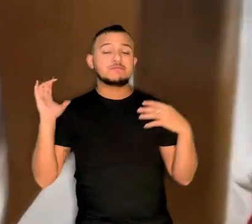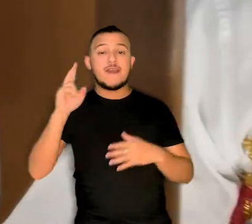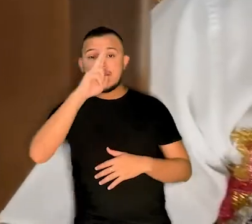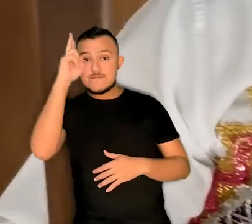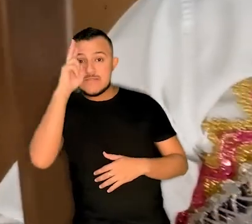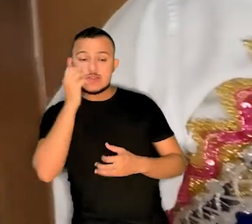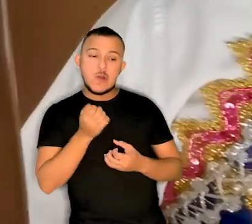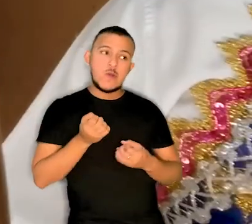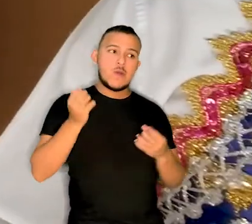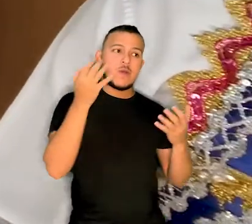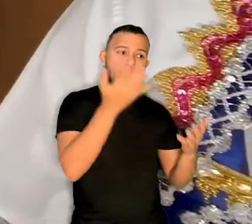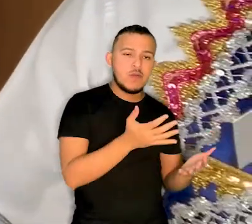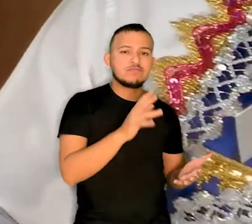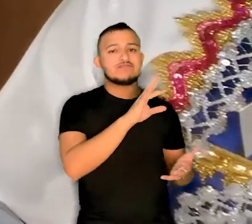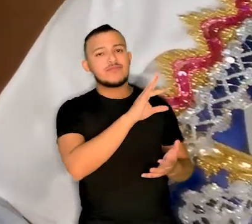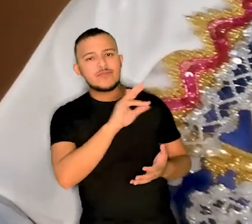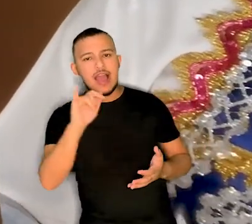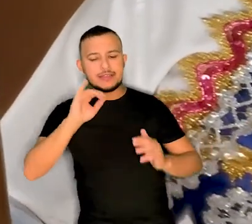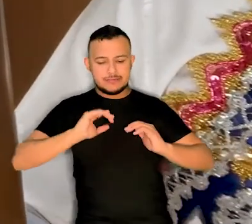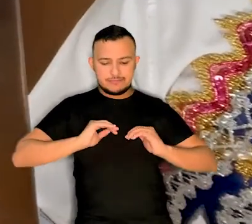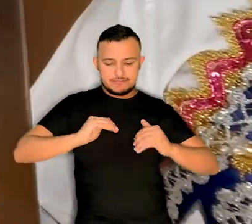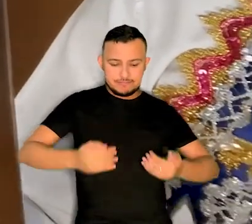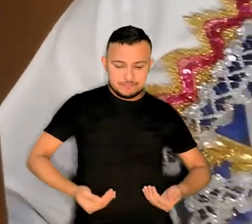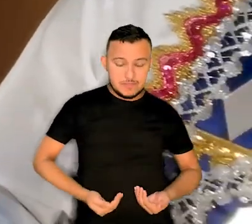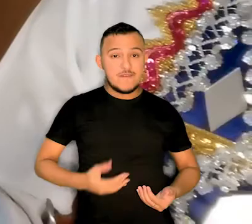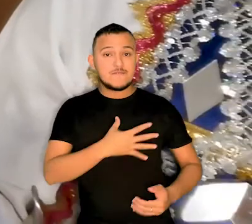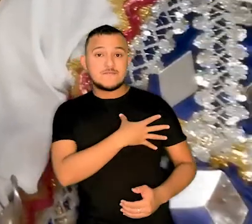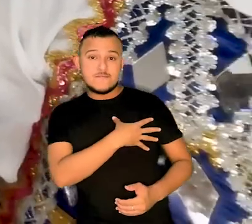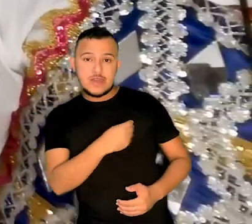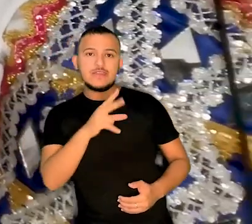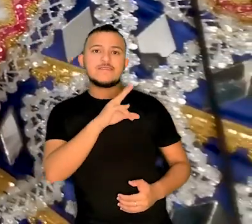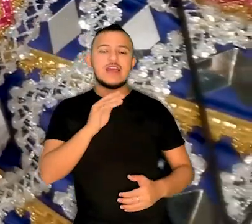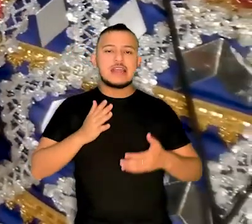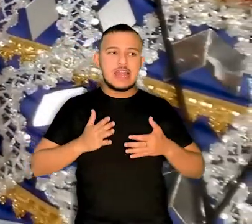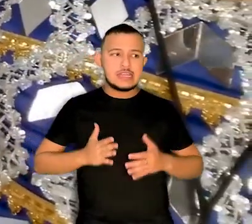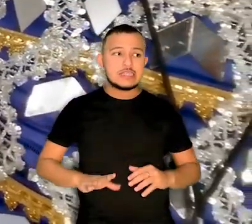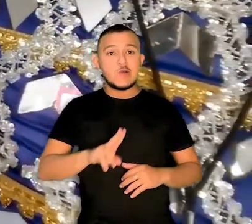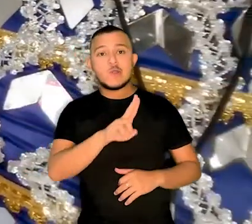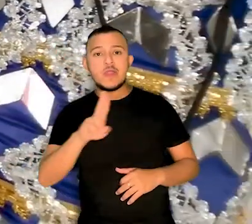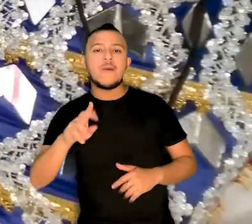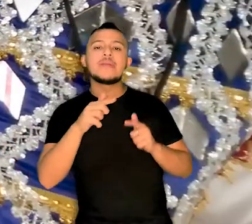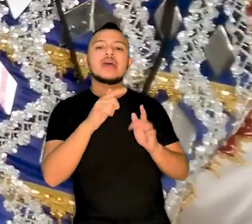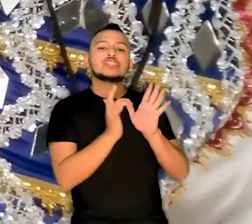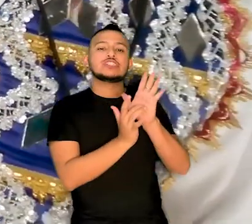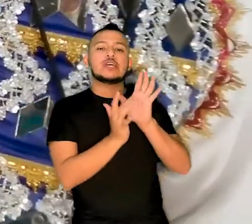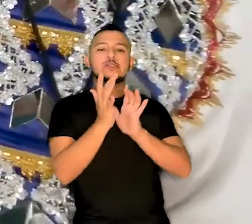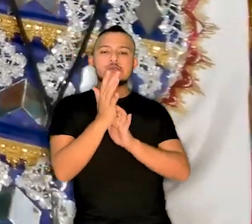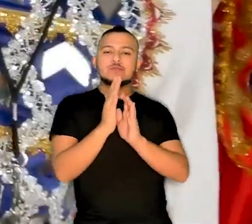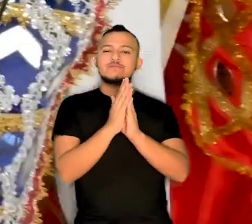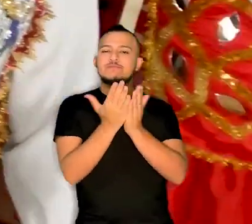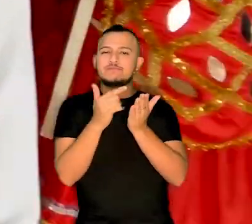concedeu, por Deus o consentimento, ela teve o merecimento de um filho dar à luz, o qual chamarão Jesus, diz o Novo